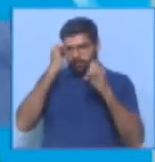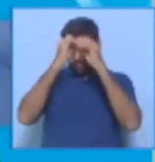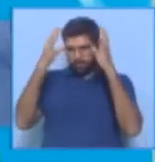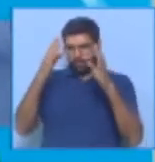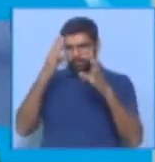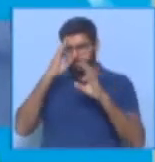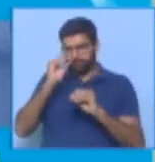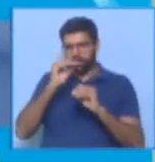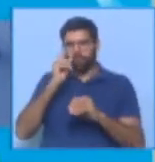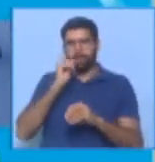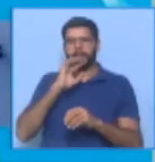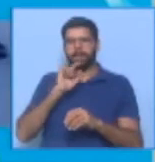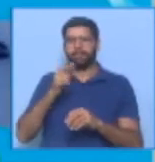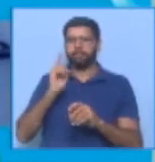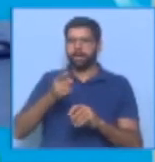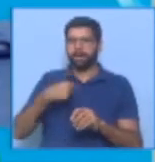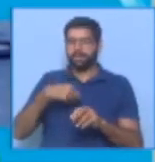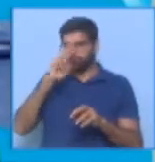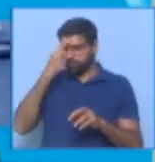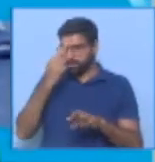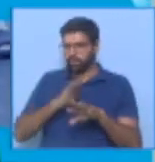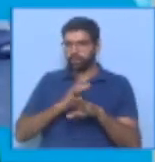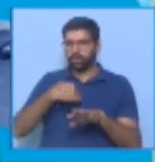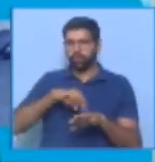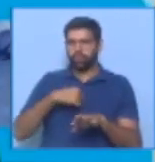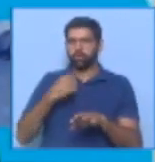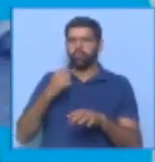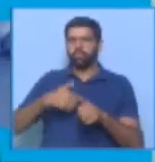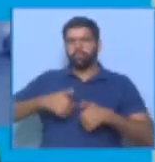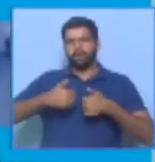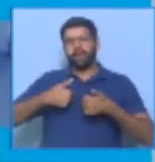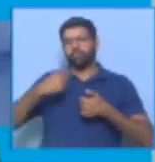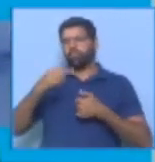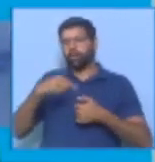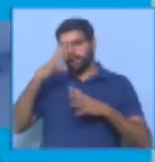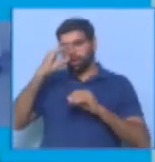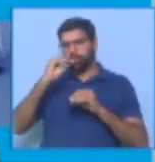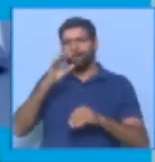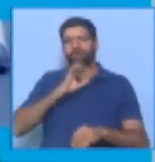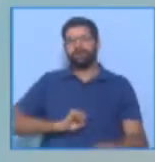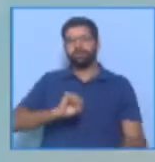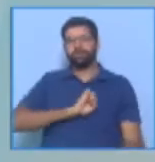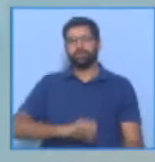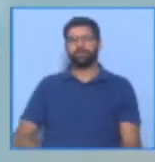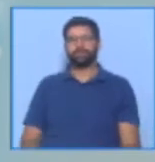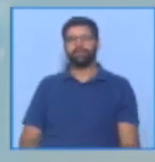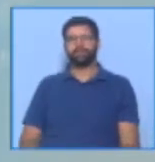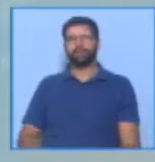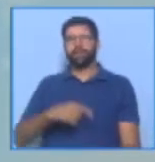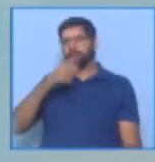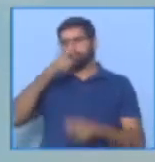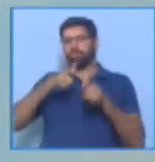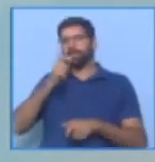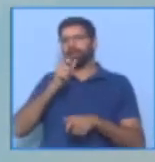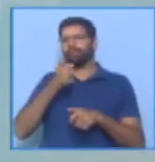ensino que os pais têm que resistir, porque somos os principais e os únicos educadores dos nossos filhos. O que é que as pessoas podem fazer